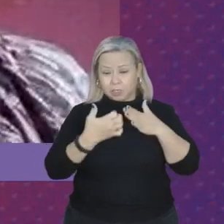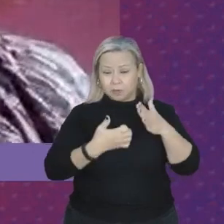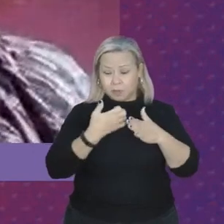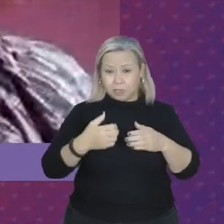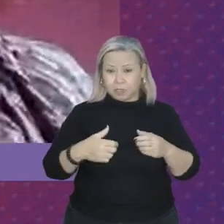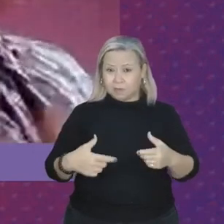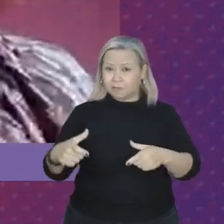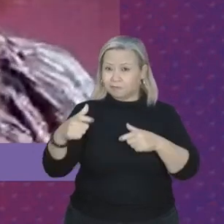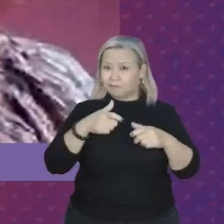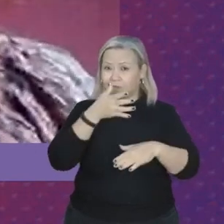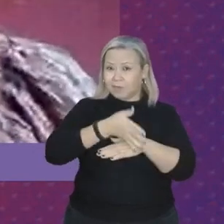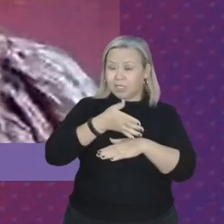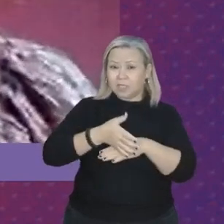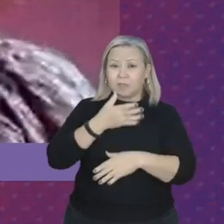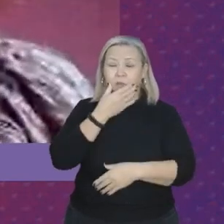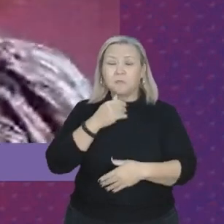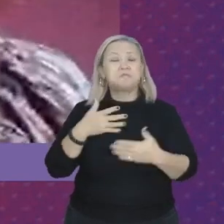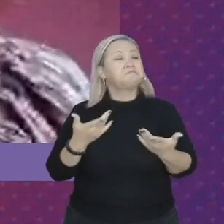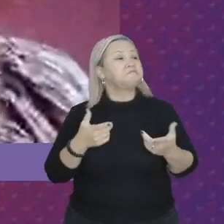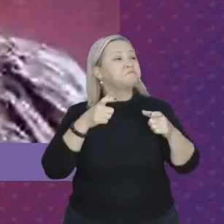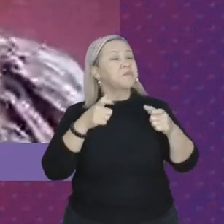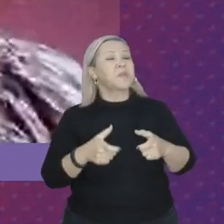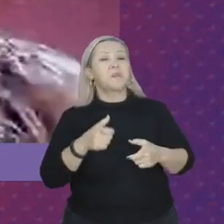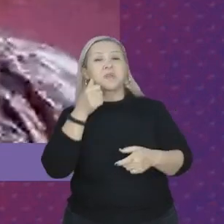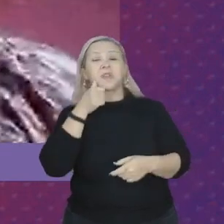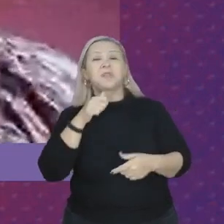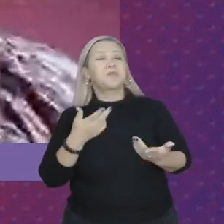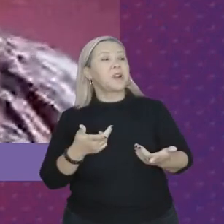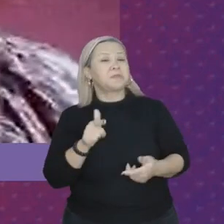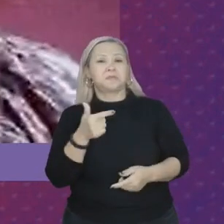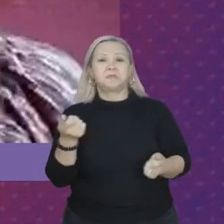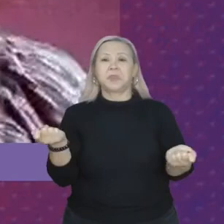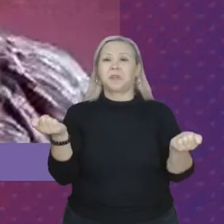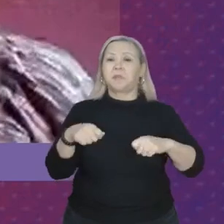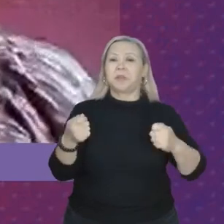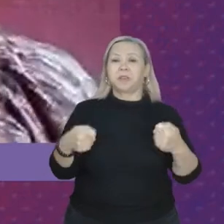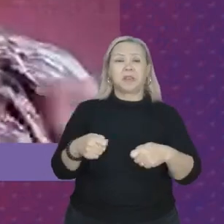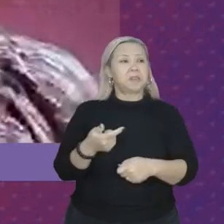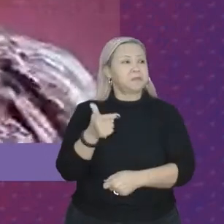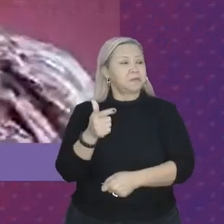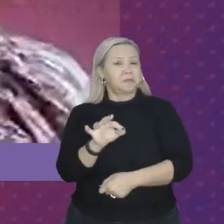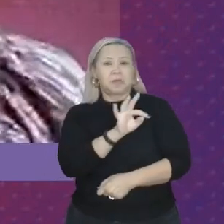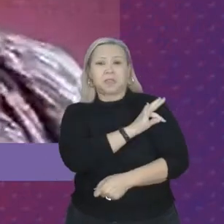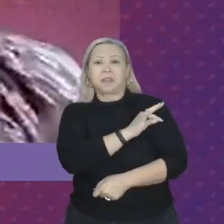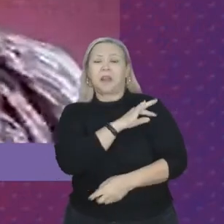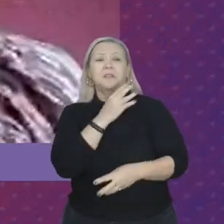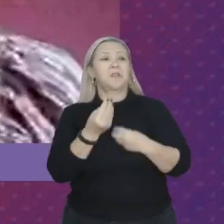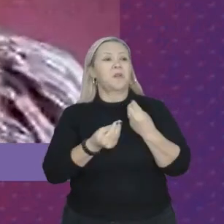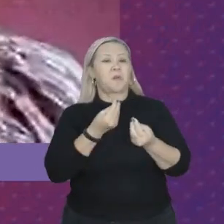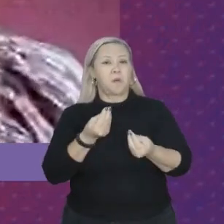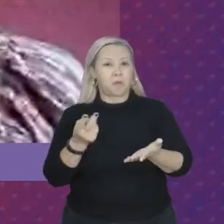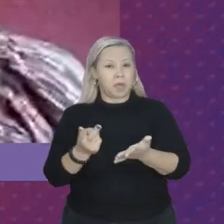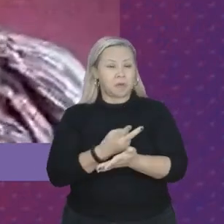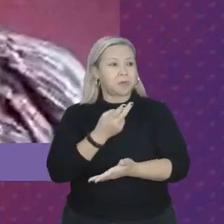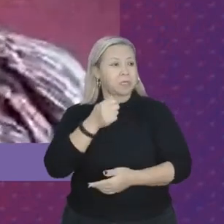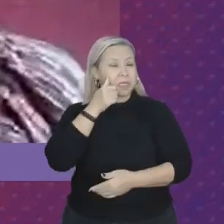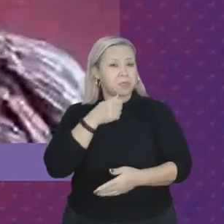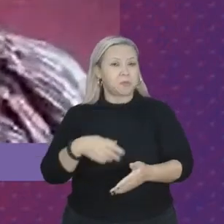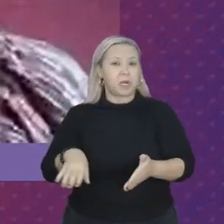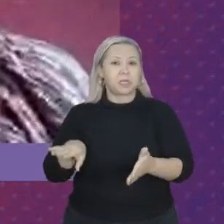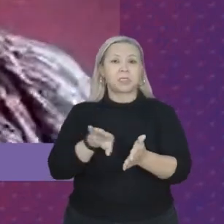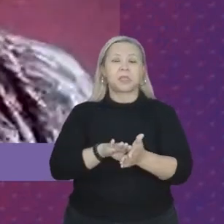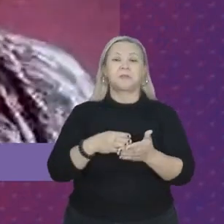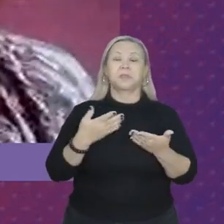por homens, cadê as mulheres? Elas não têm competência, não têm técnica para chegar? Assim, o que acontece que essas mulheres não chegam? Tem até